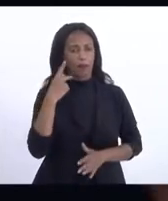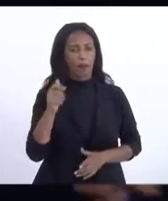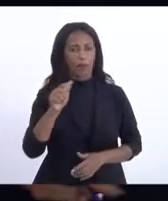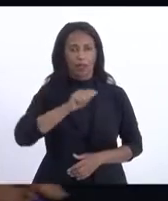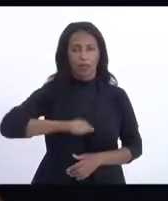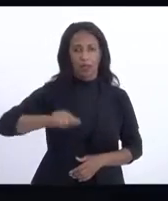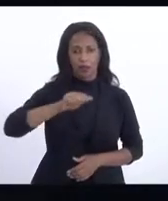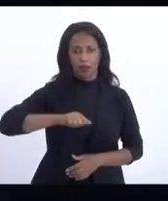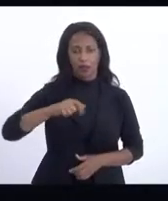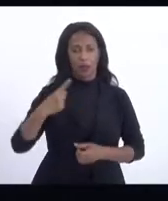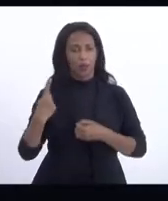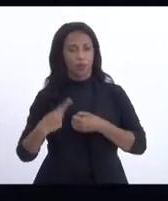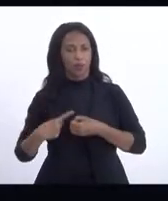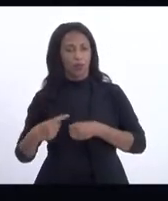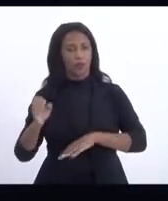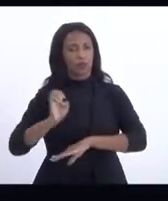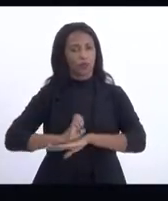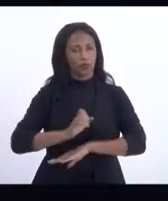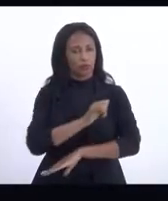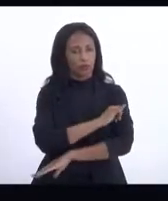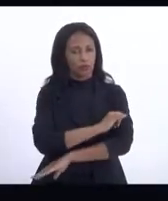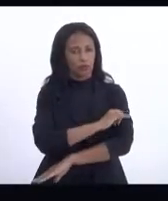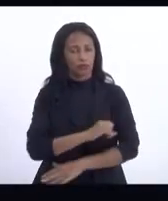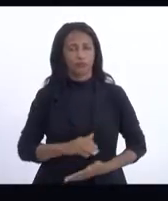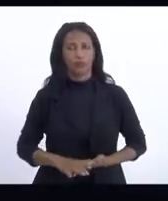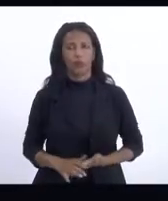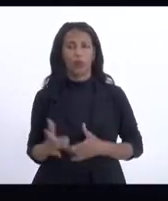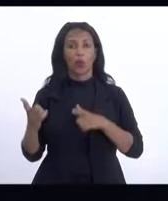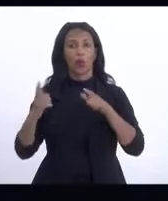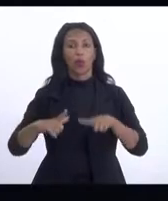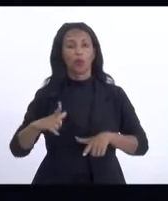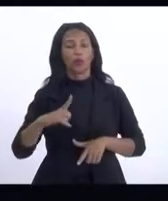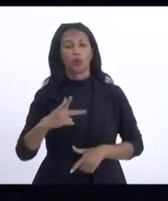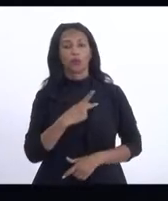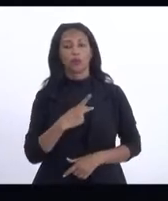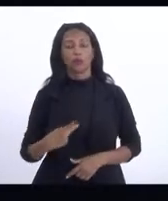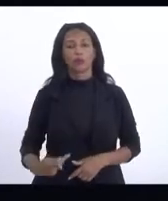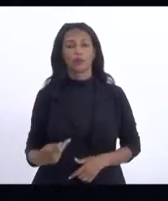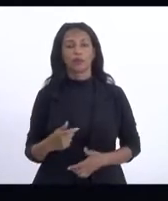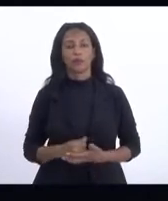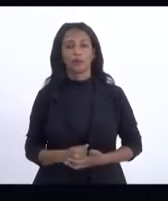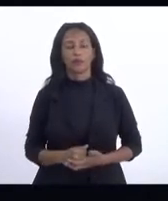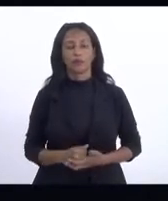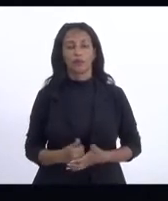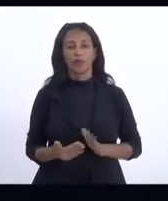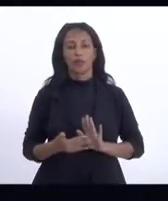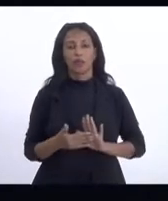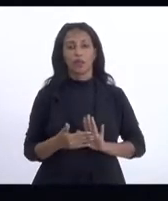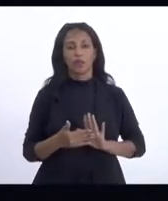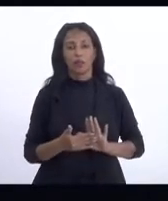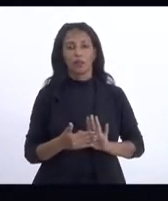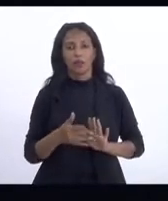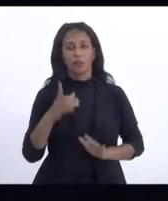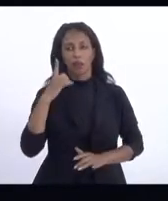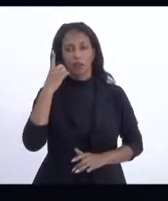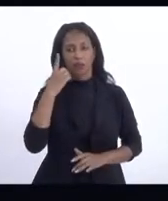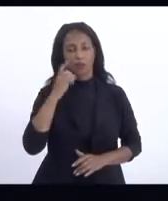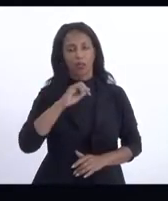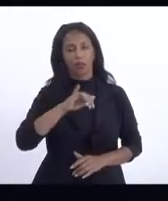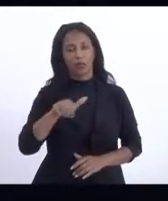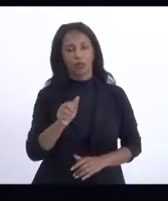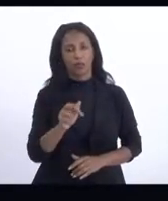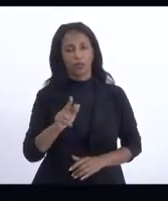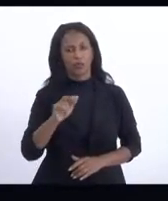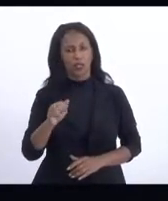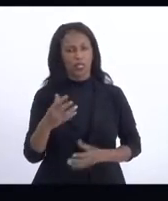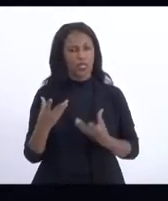Associações Intermunicipais do Estado do Rio de Janeiro, onde nós temos o presidente da frente, o deputado Jair Bittencourt,